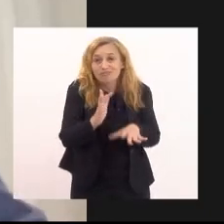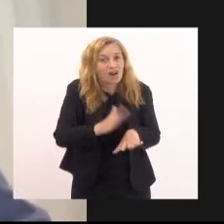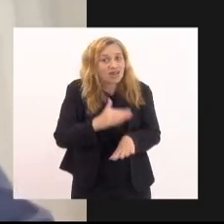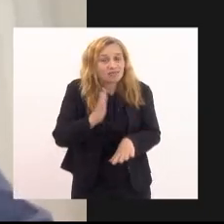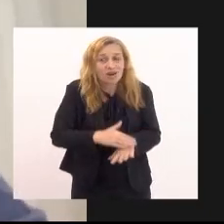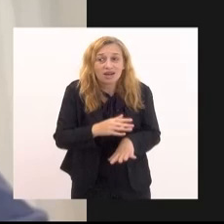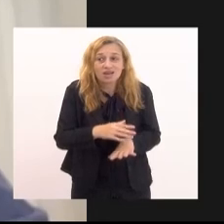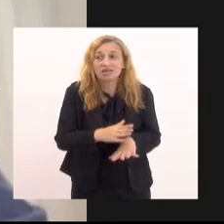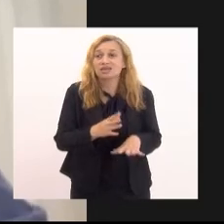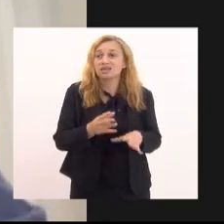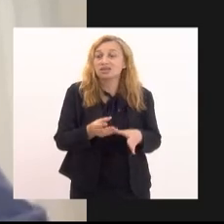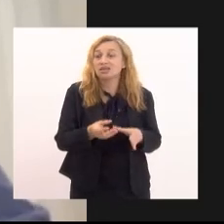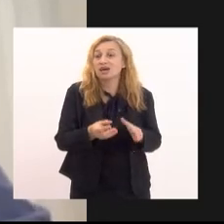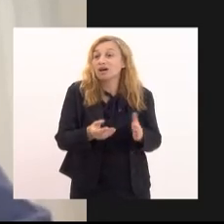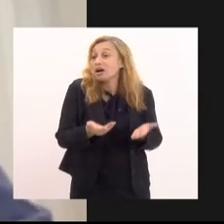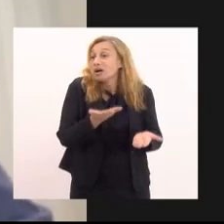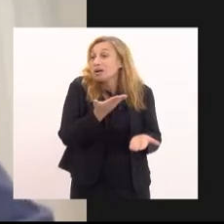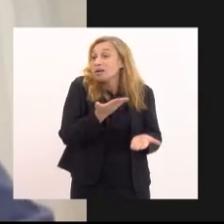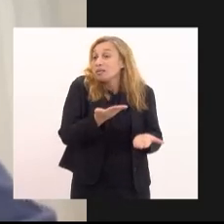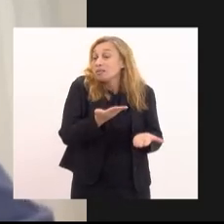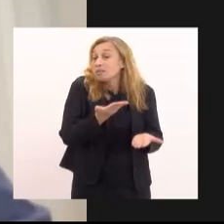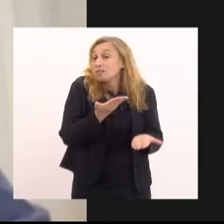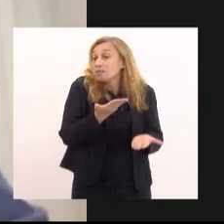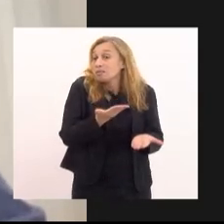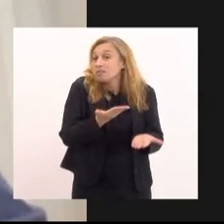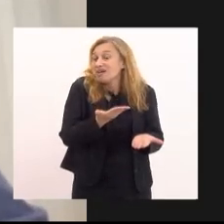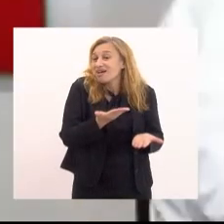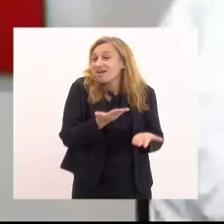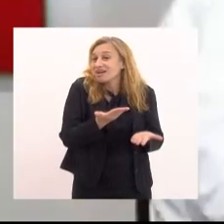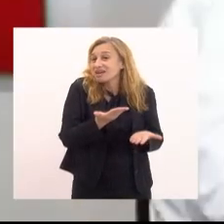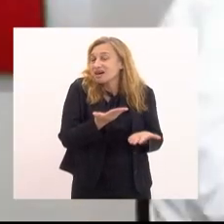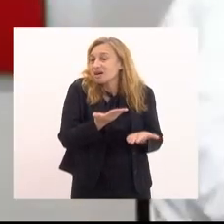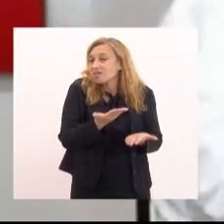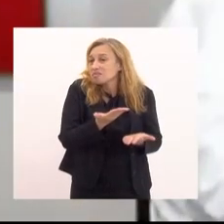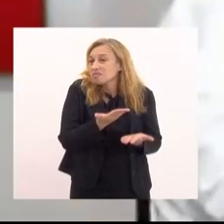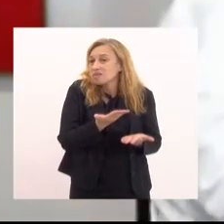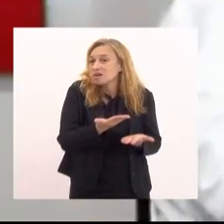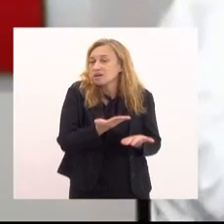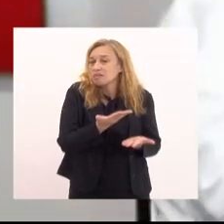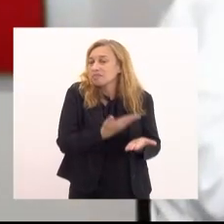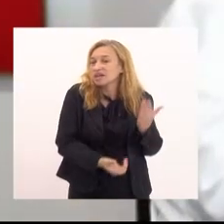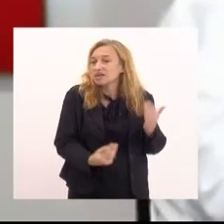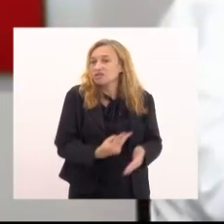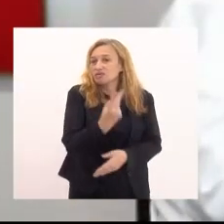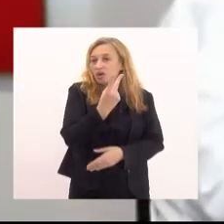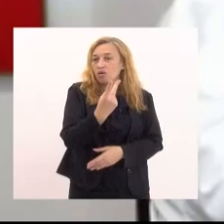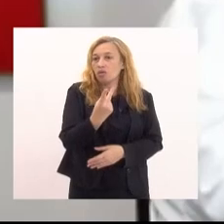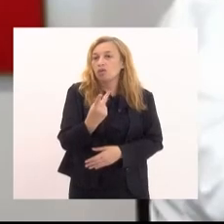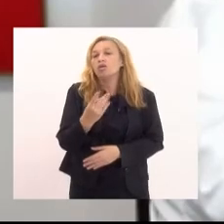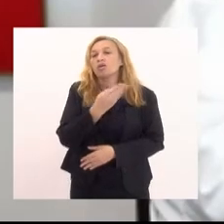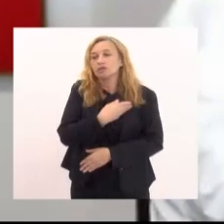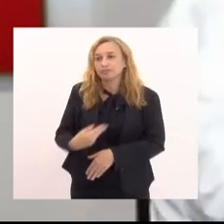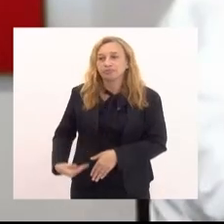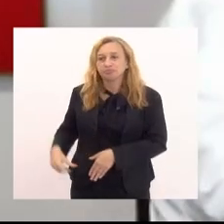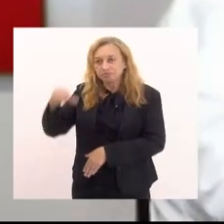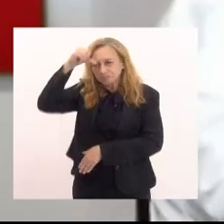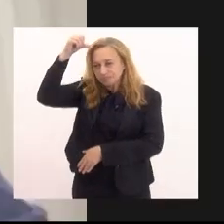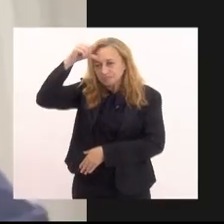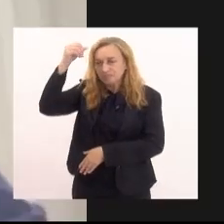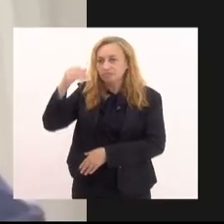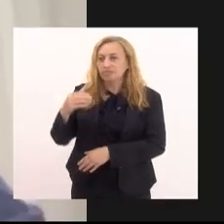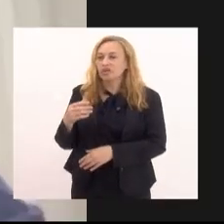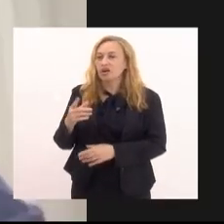desvalorizando o arco metropolitano. O governador Cláudio Castro já está licitando a iluminação do arco. O